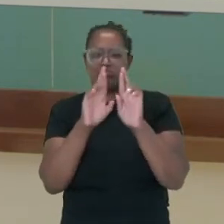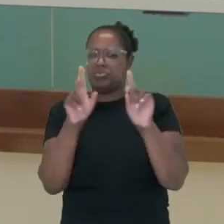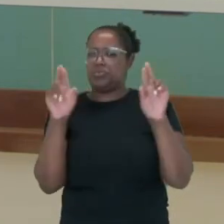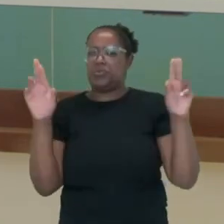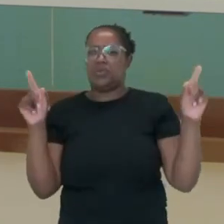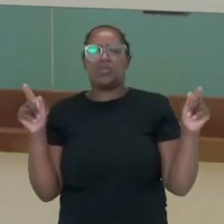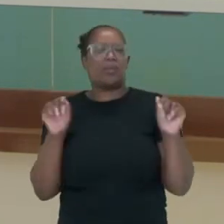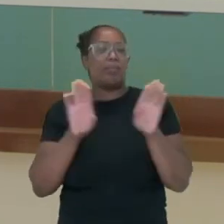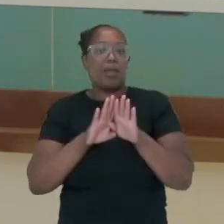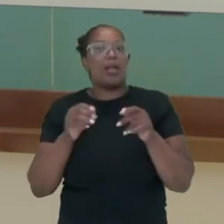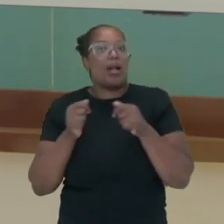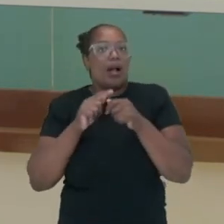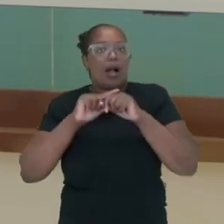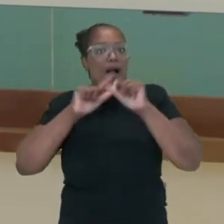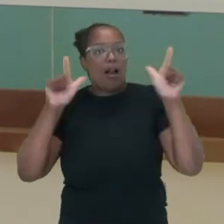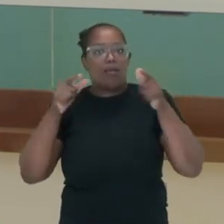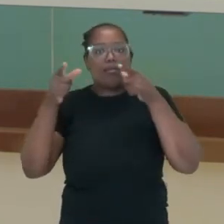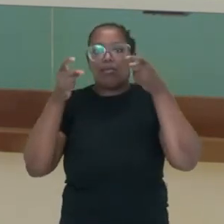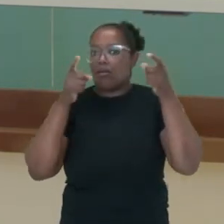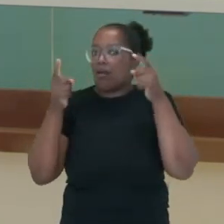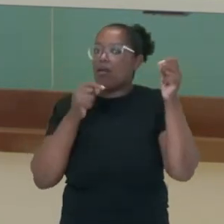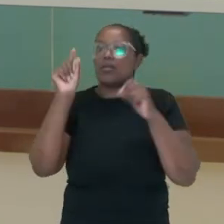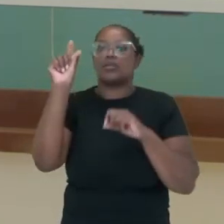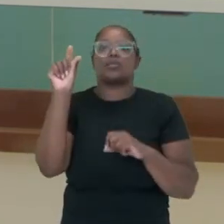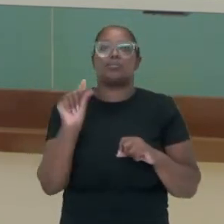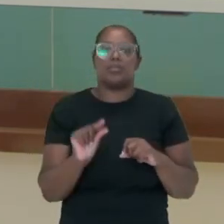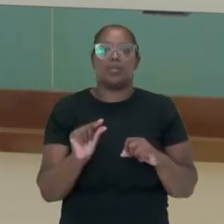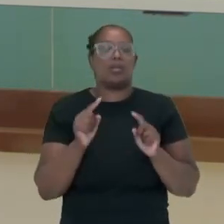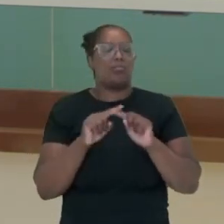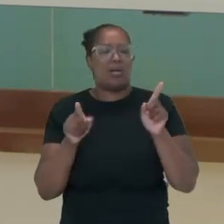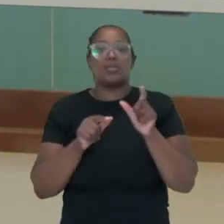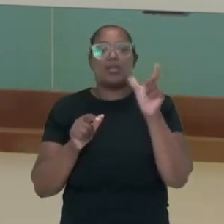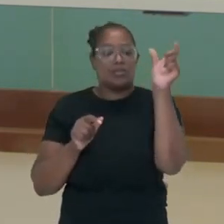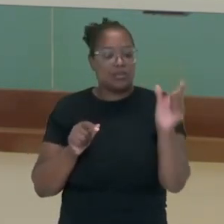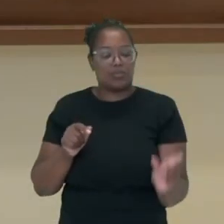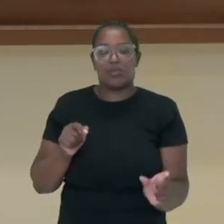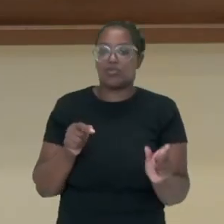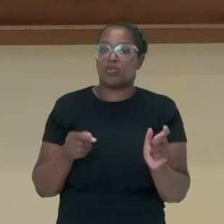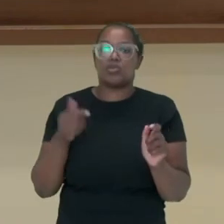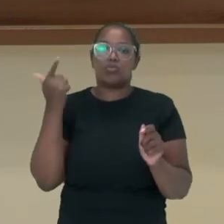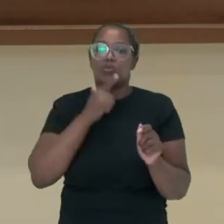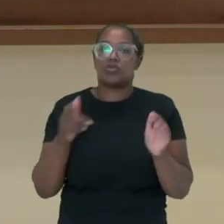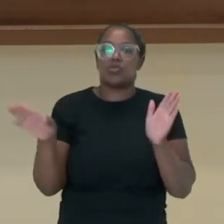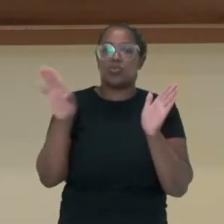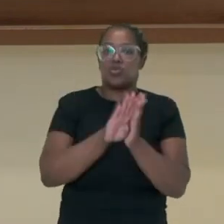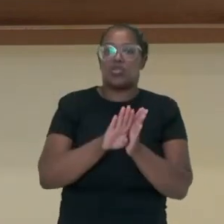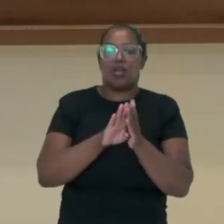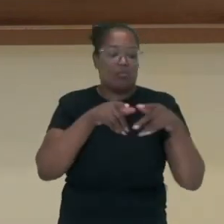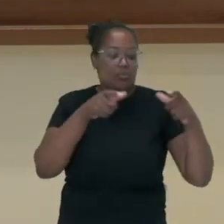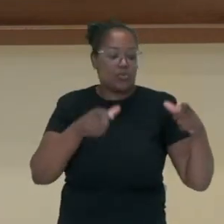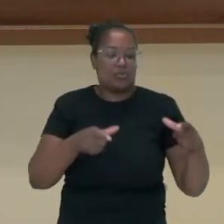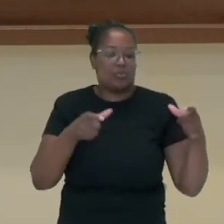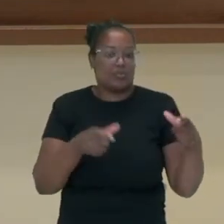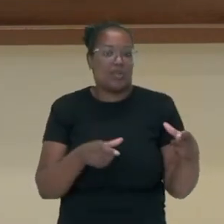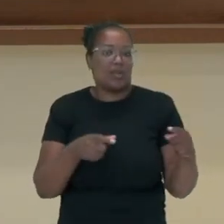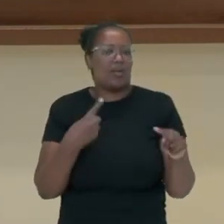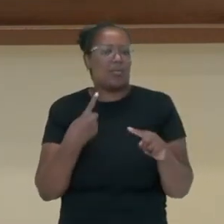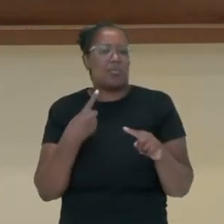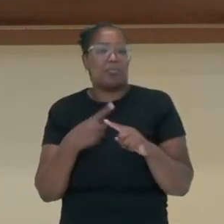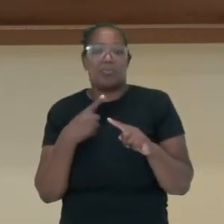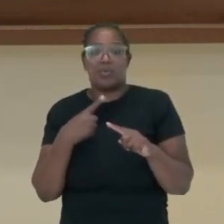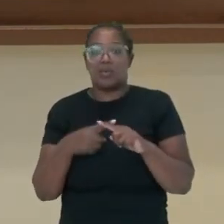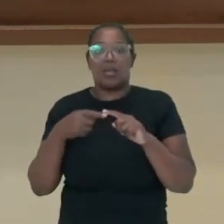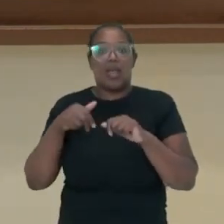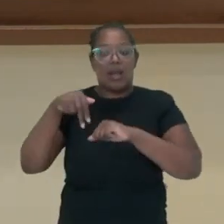período e que também existiram porque as pessoas, infelizmente, não chegavam dentro do seu território, mesmo sendo uma